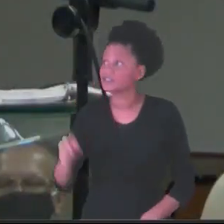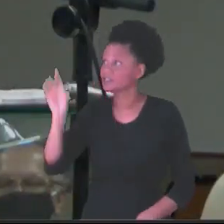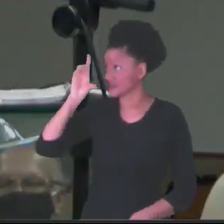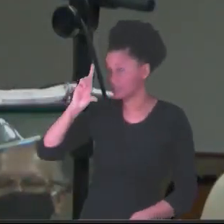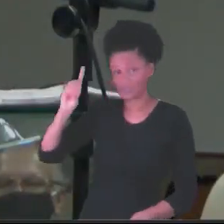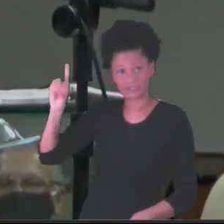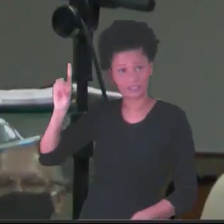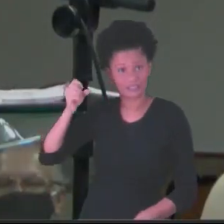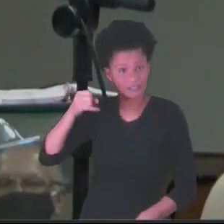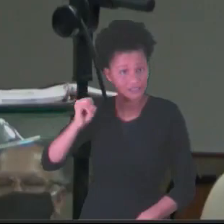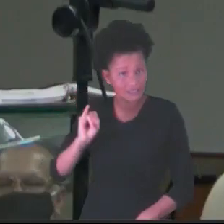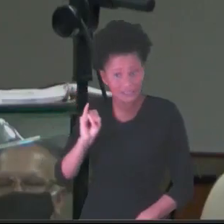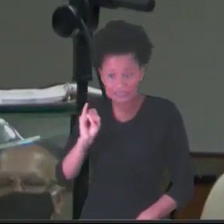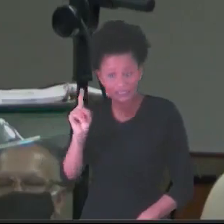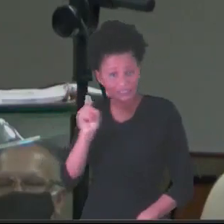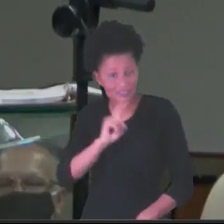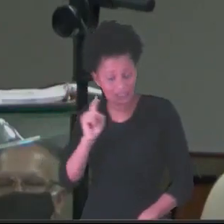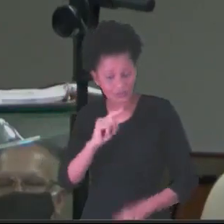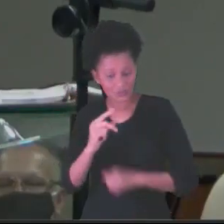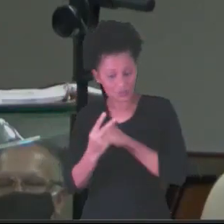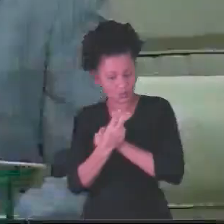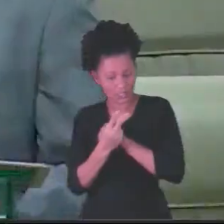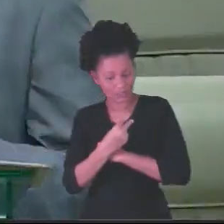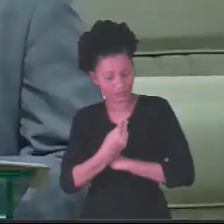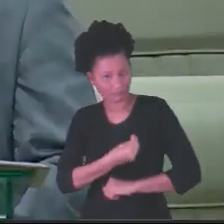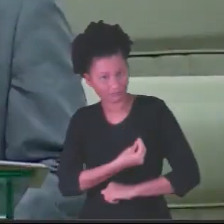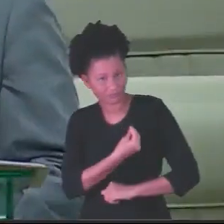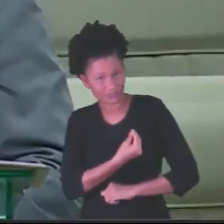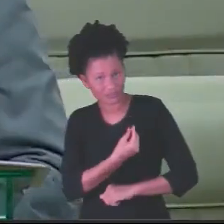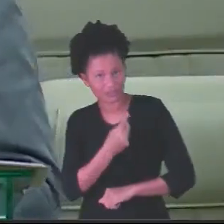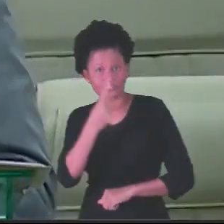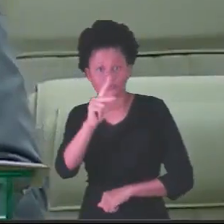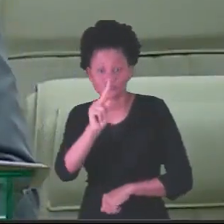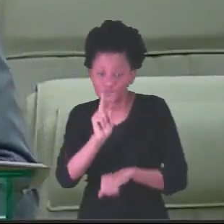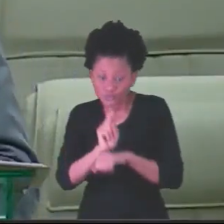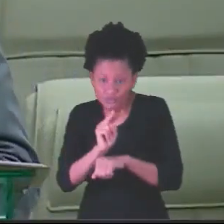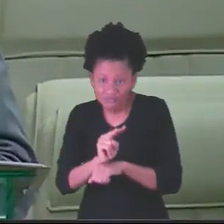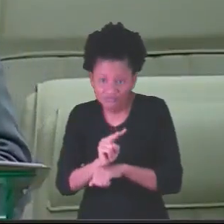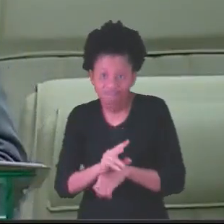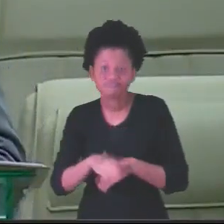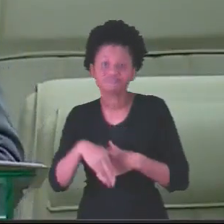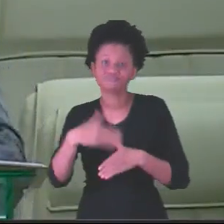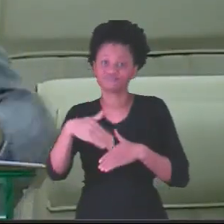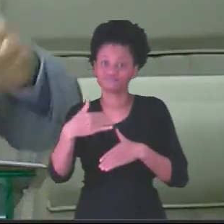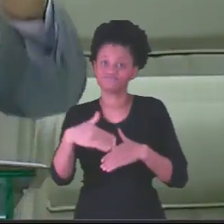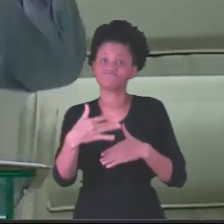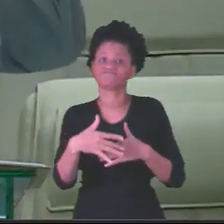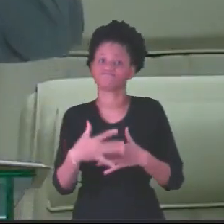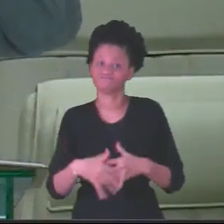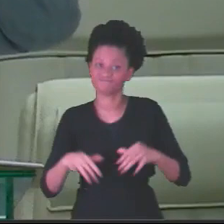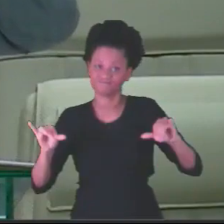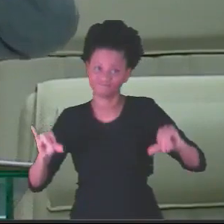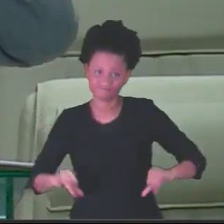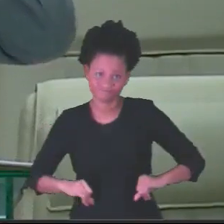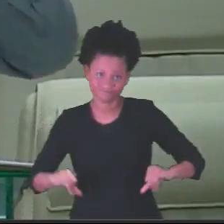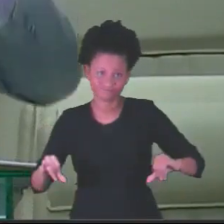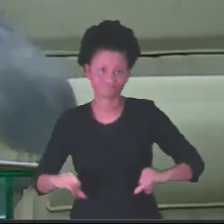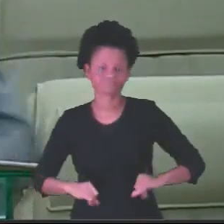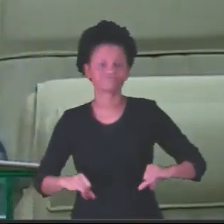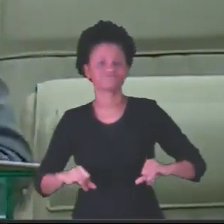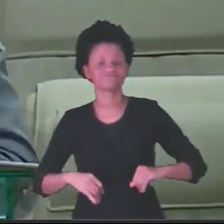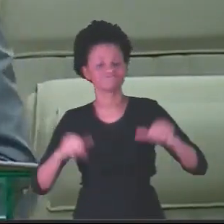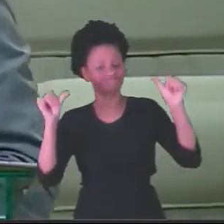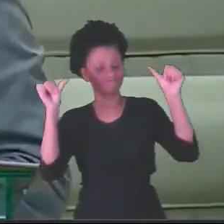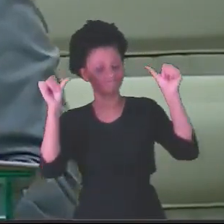nossa vida fatalmente nós iremos perecer hoje eu quero falar para você que me